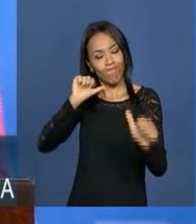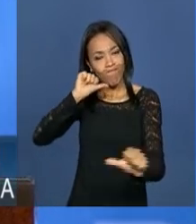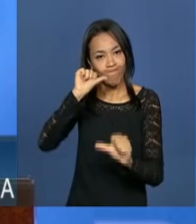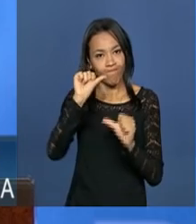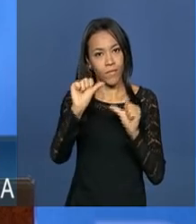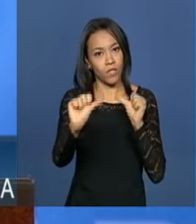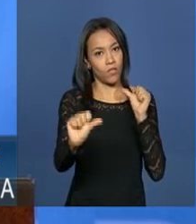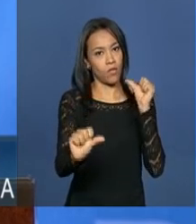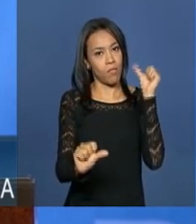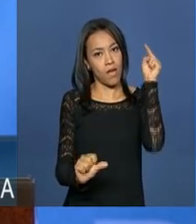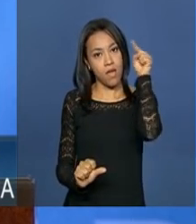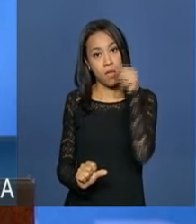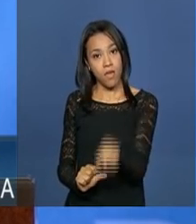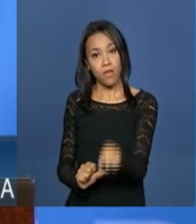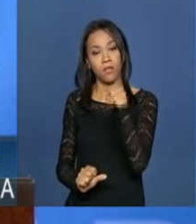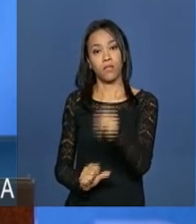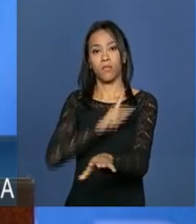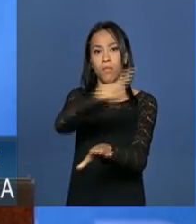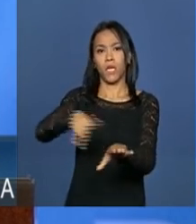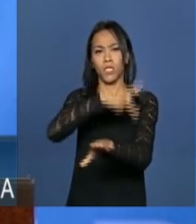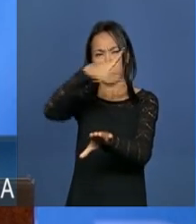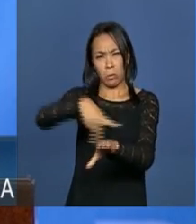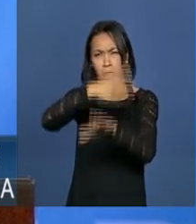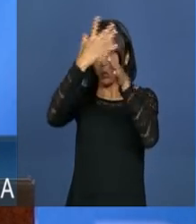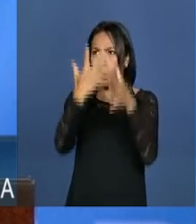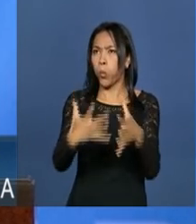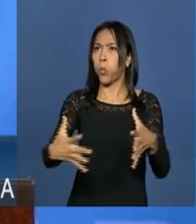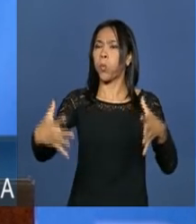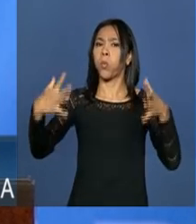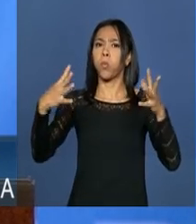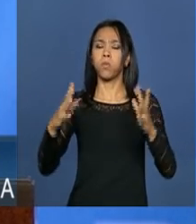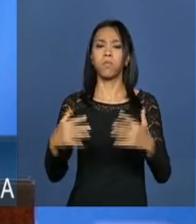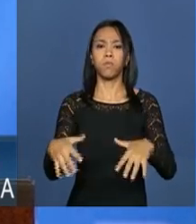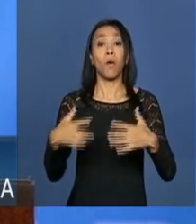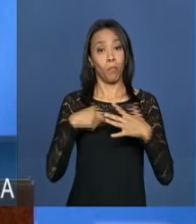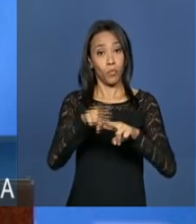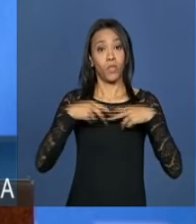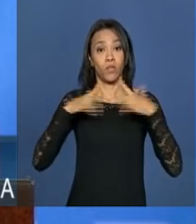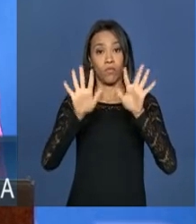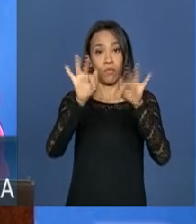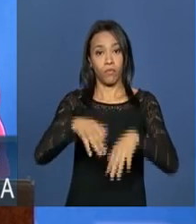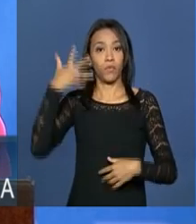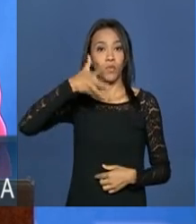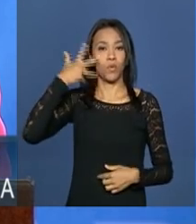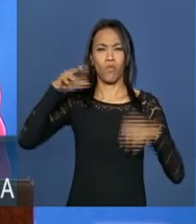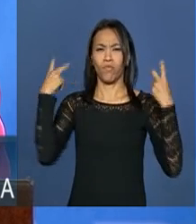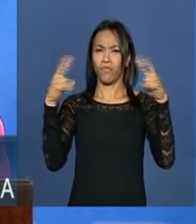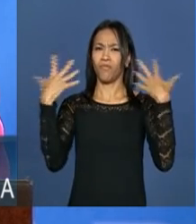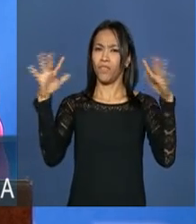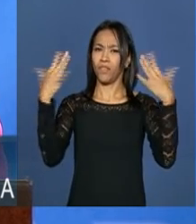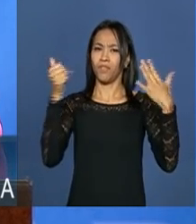transformar esse país num grande país. Por isso eu encerro dizendo: "Viva as